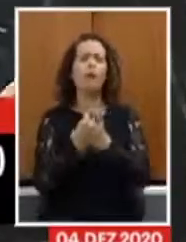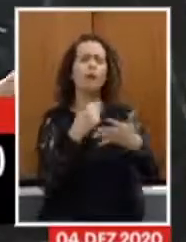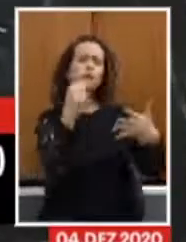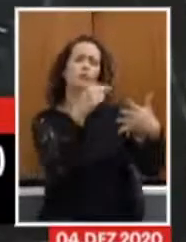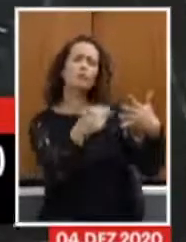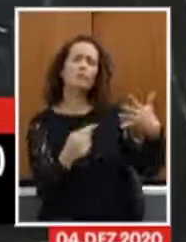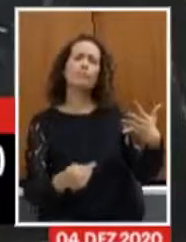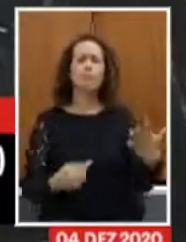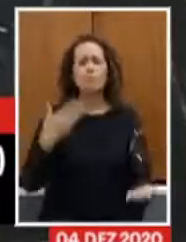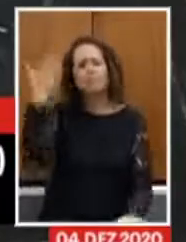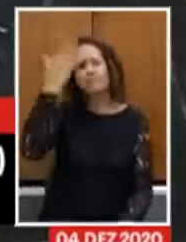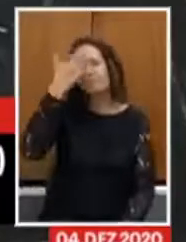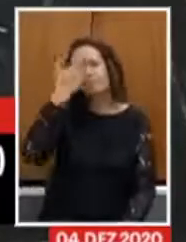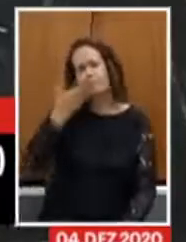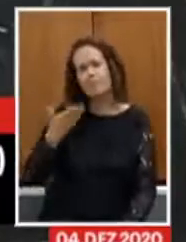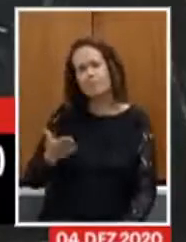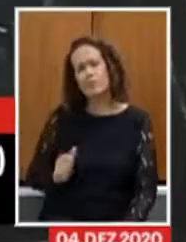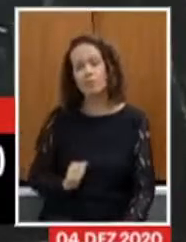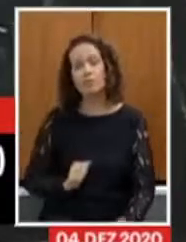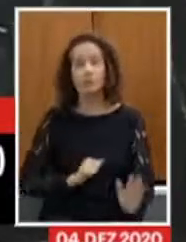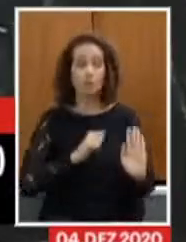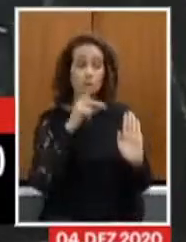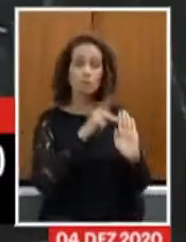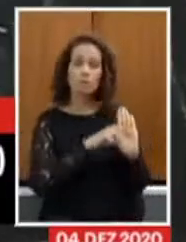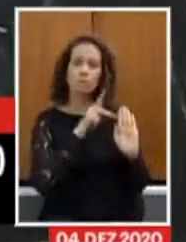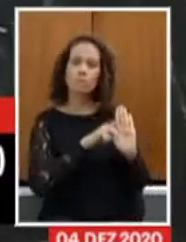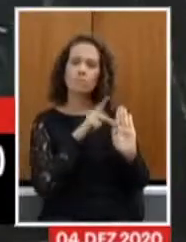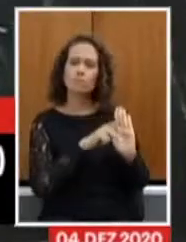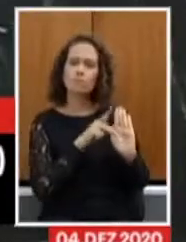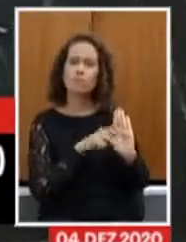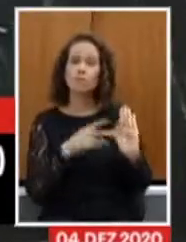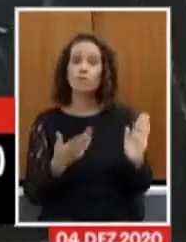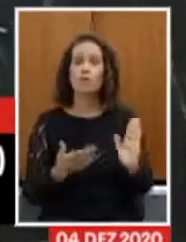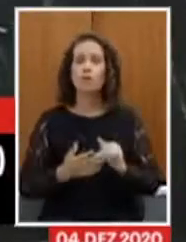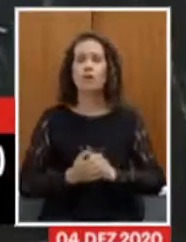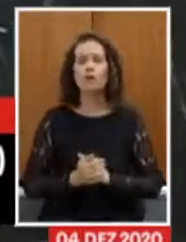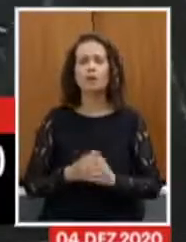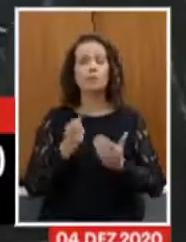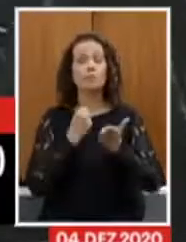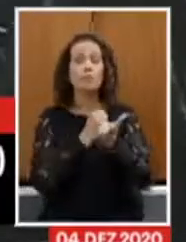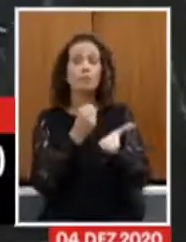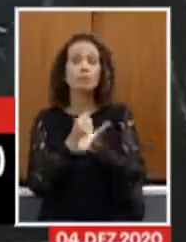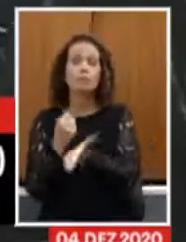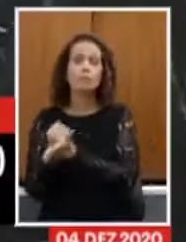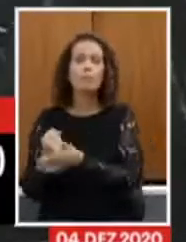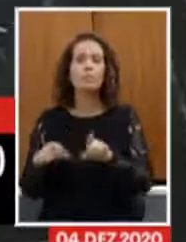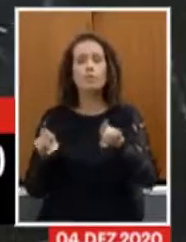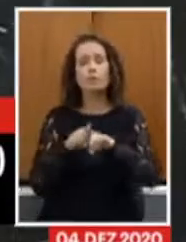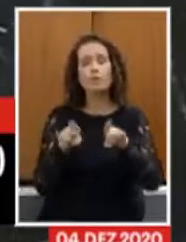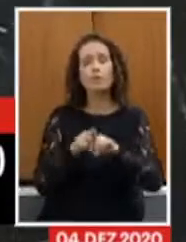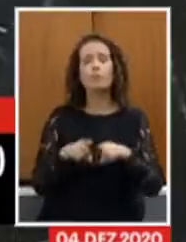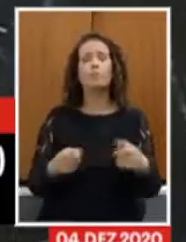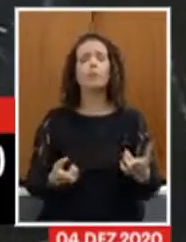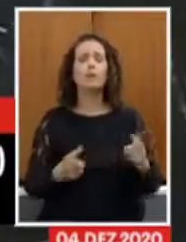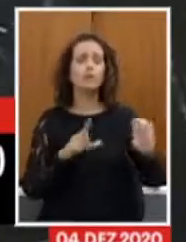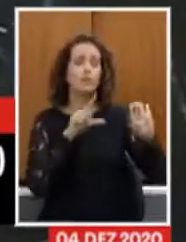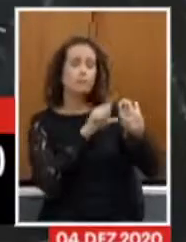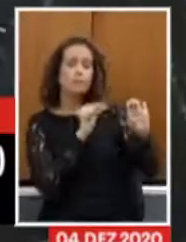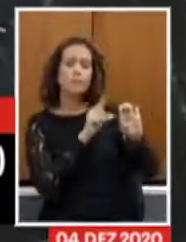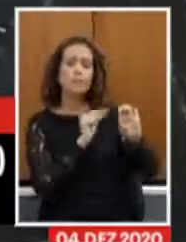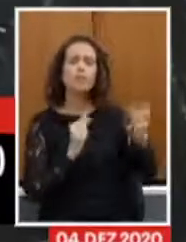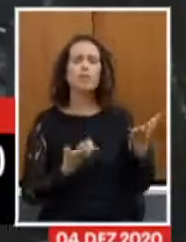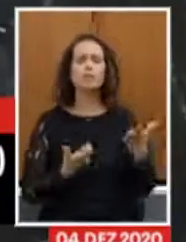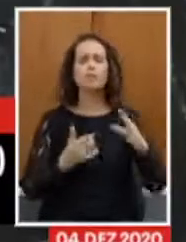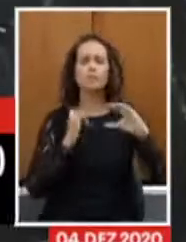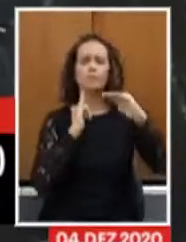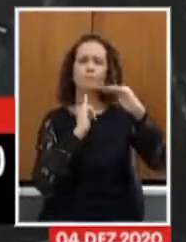não estou vendo. Gente, esse projeto, ele facilita, inclusive, essas microempresas, os